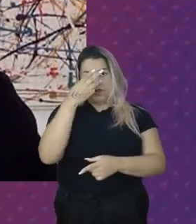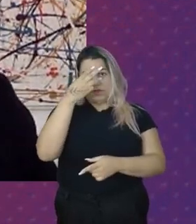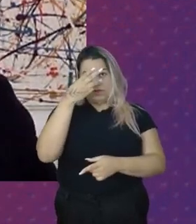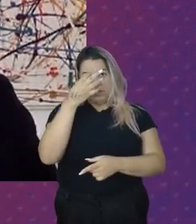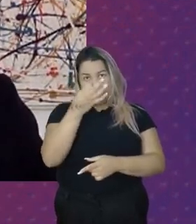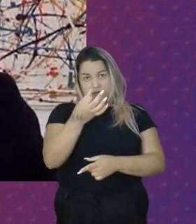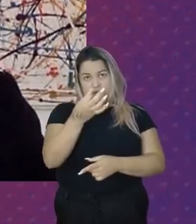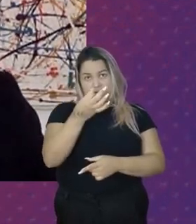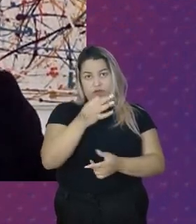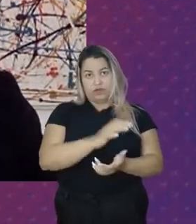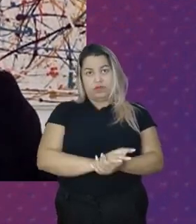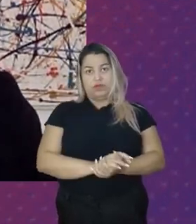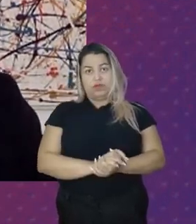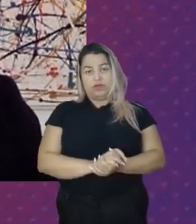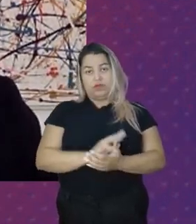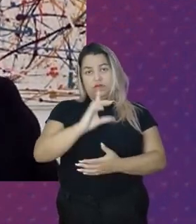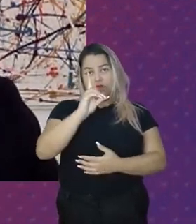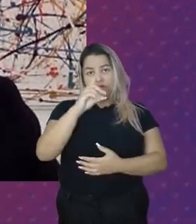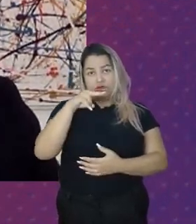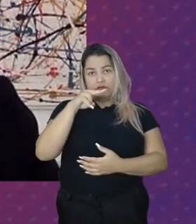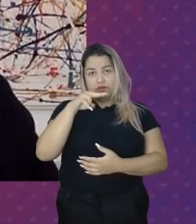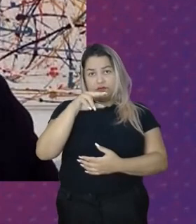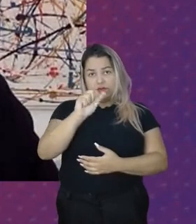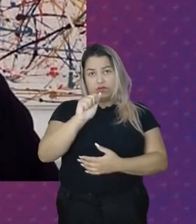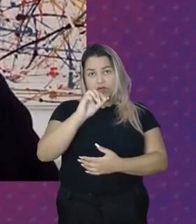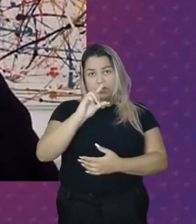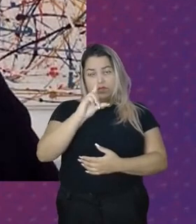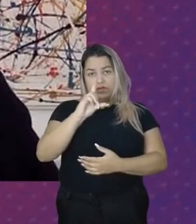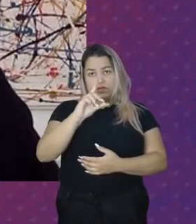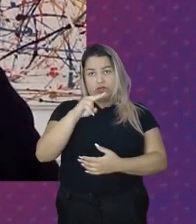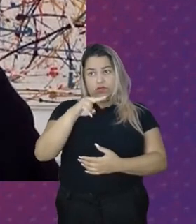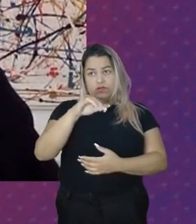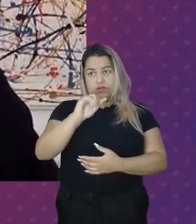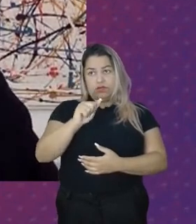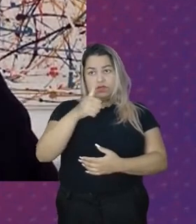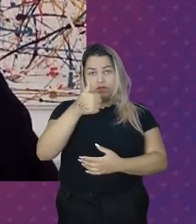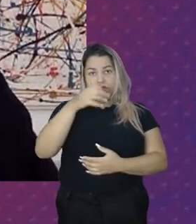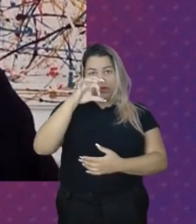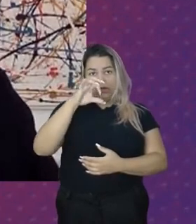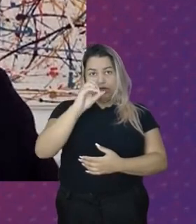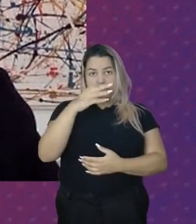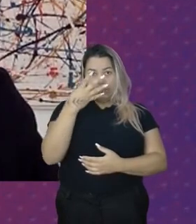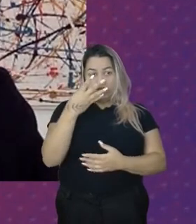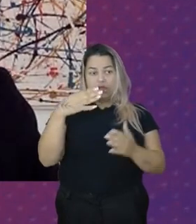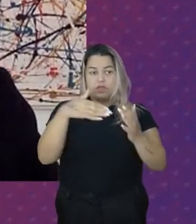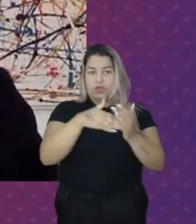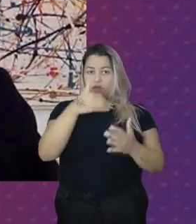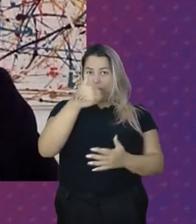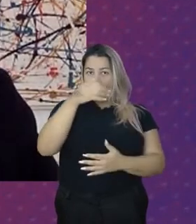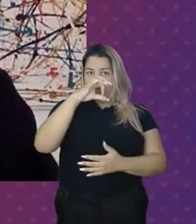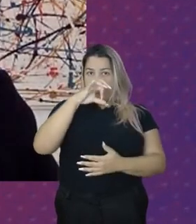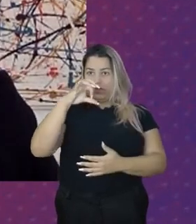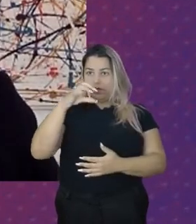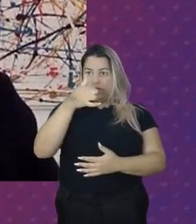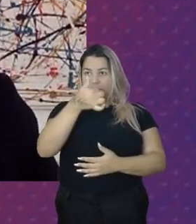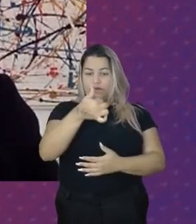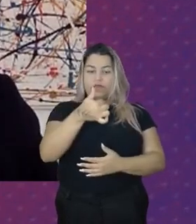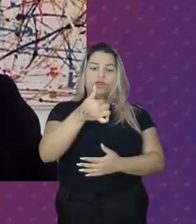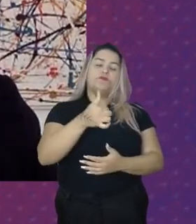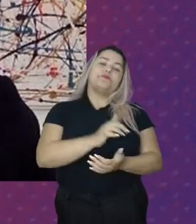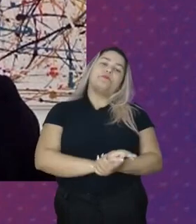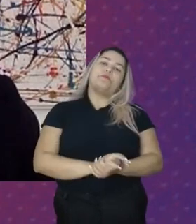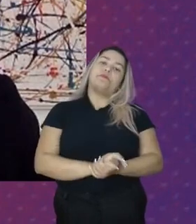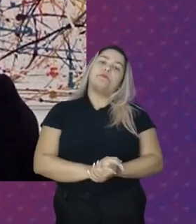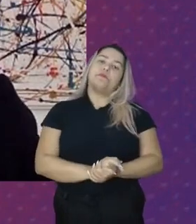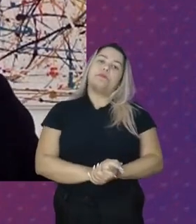1936. A Dona Laudelina, ela viveu entre 1904 e 1991, né?